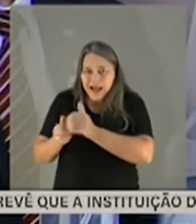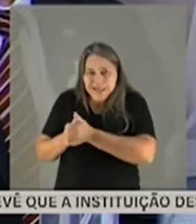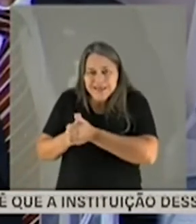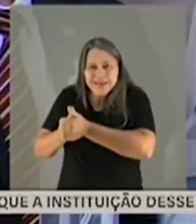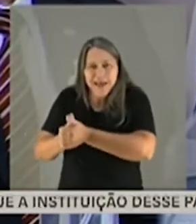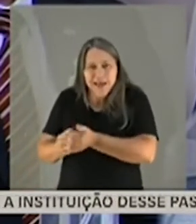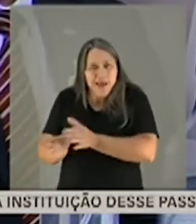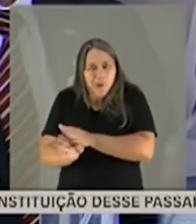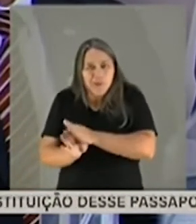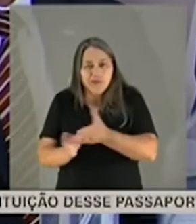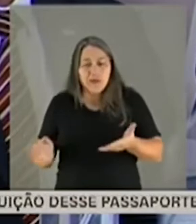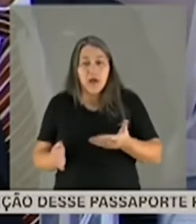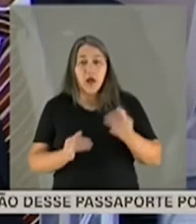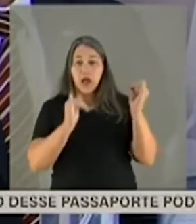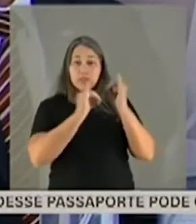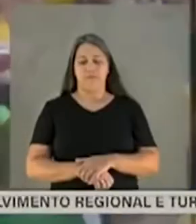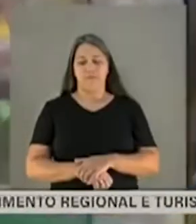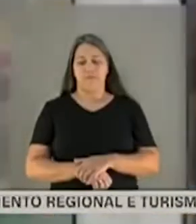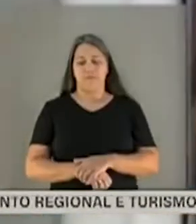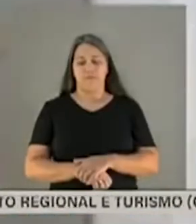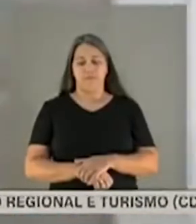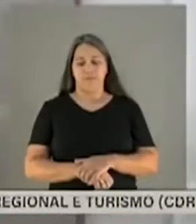Senador. As imagens, elas falam por si só.